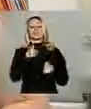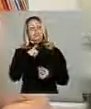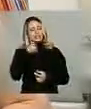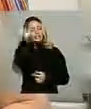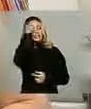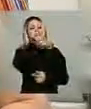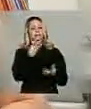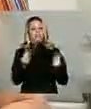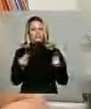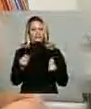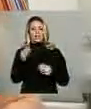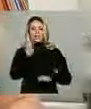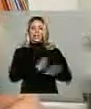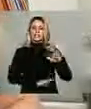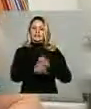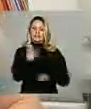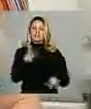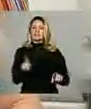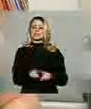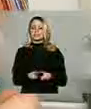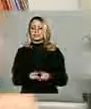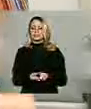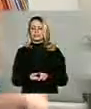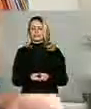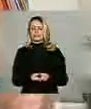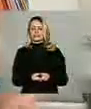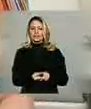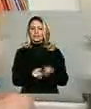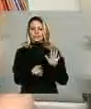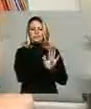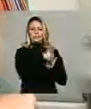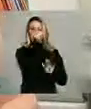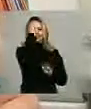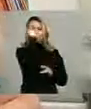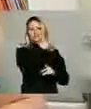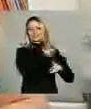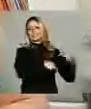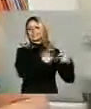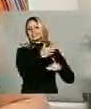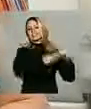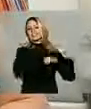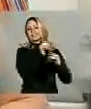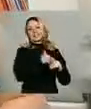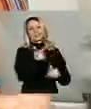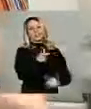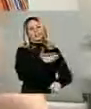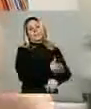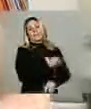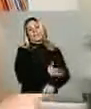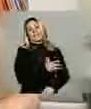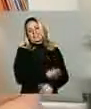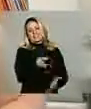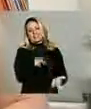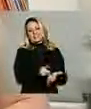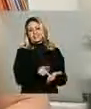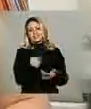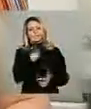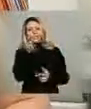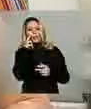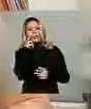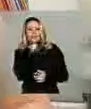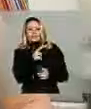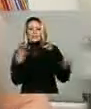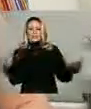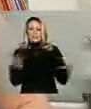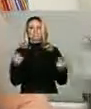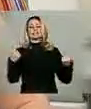sim, né? Muitas vezes o próprio pessoal não está capacitado, não tem esse olhar que